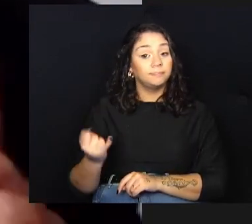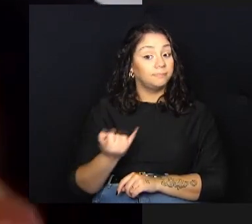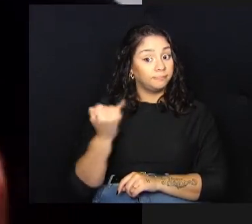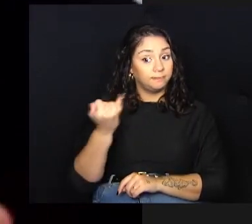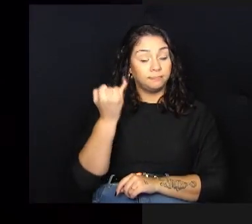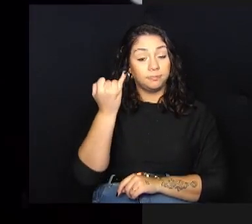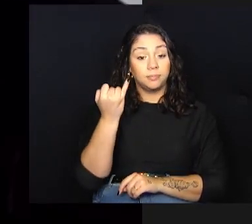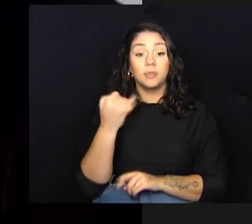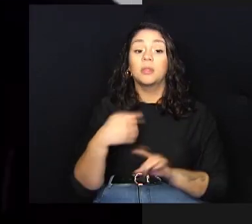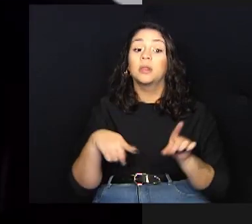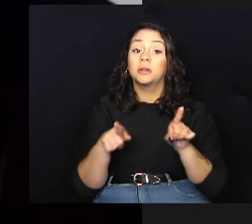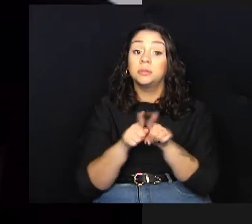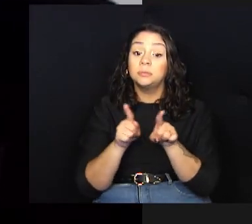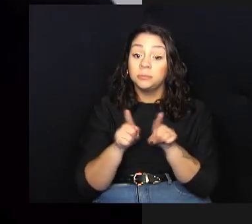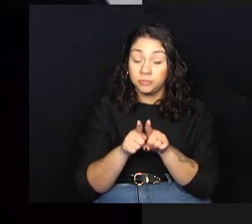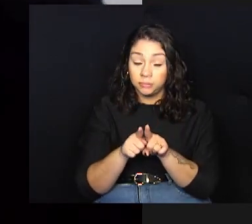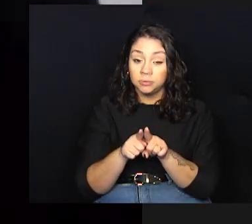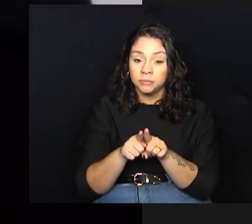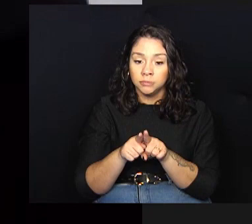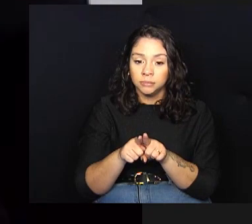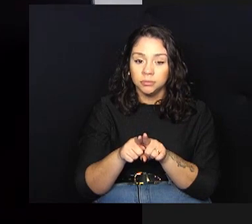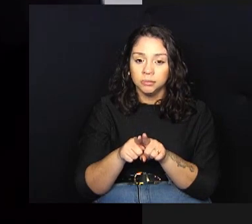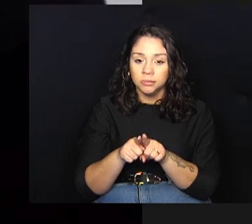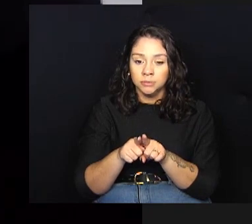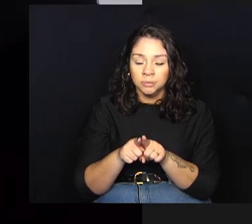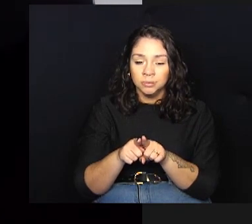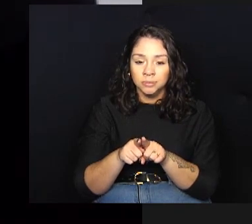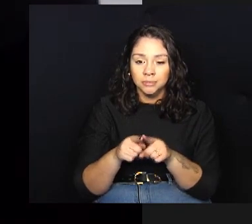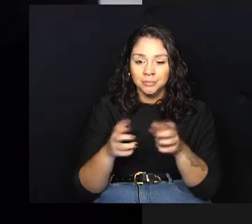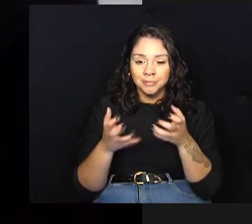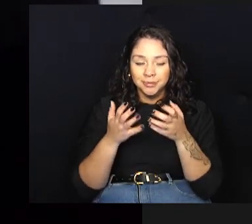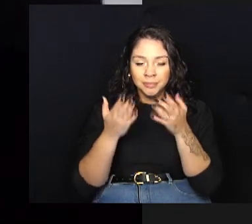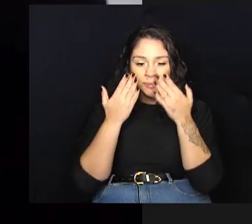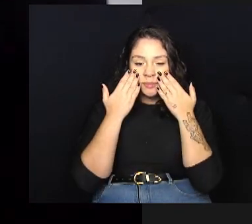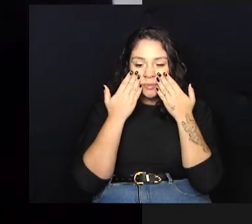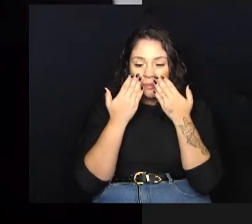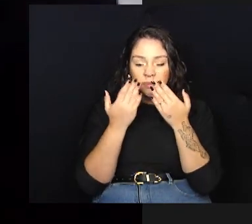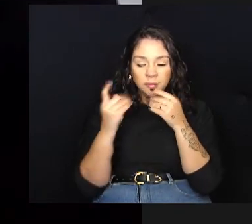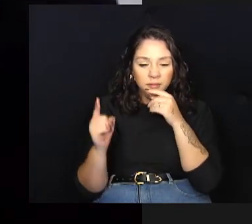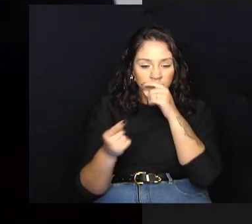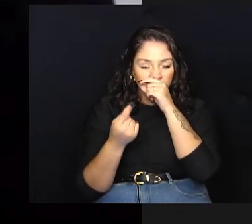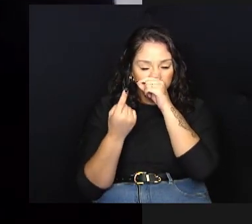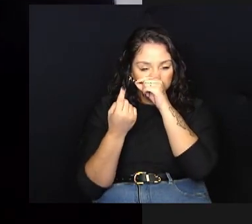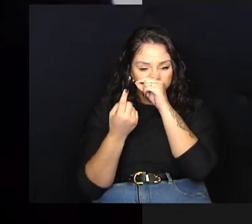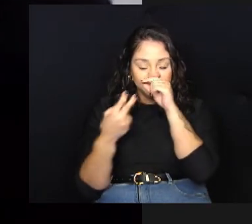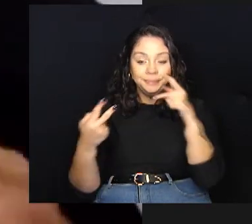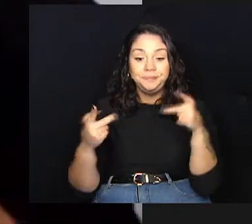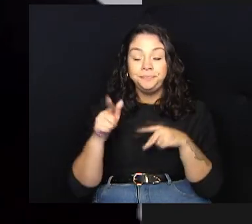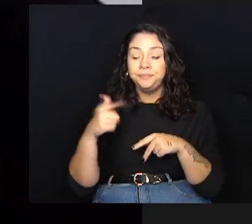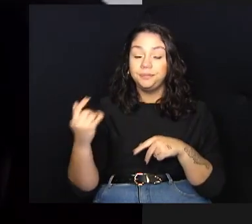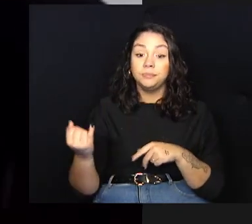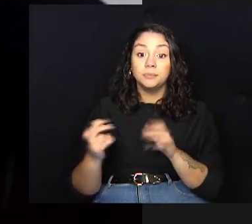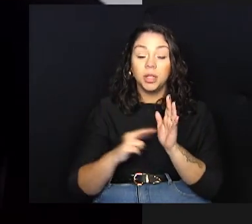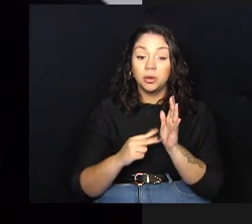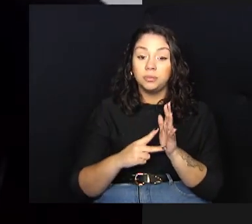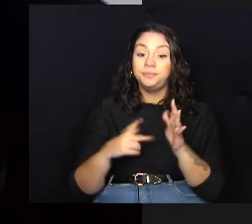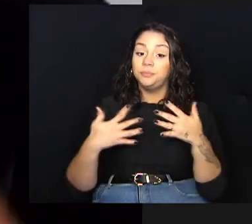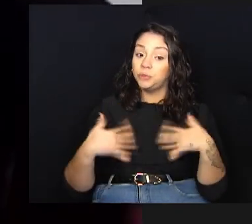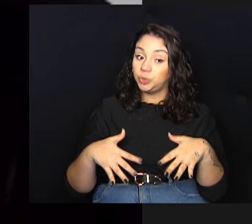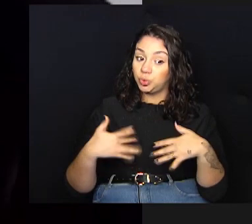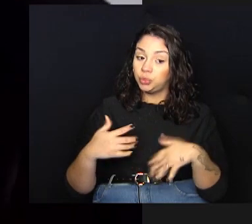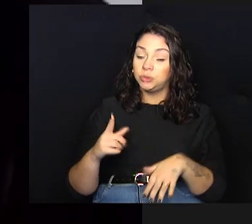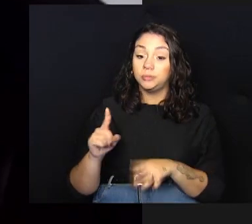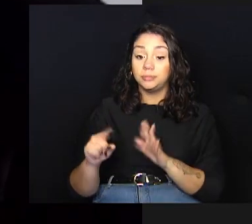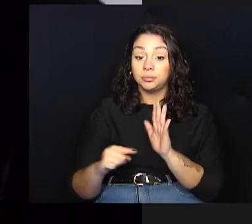inclusive Gabriel queria destacar um ponto aí que eu acho que é muito significativo né pela primeira vez